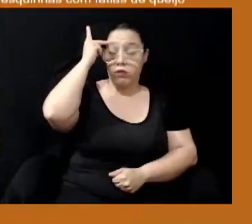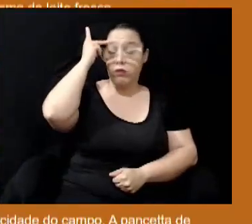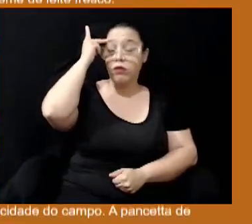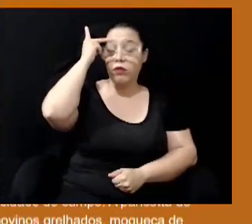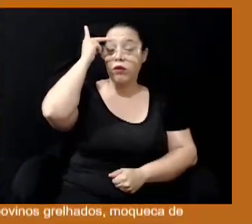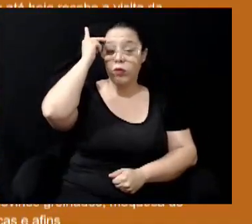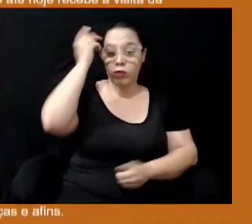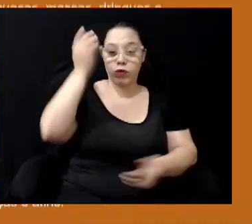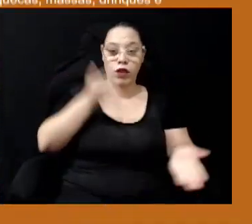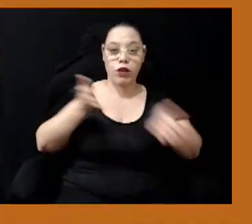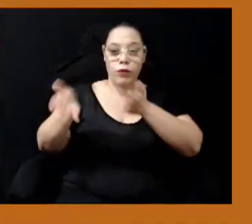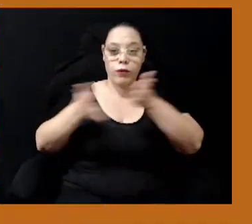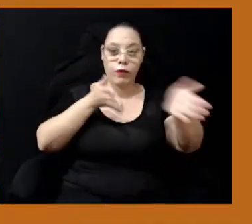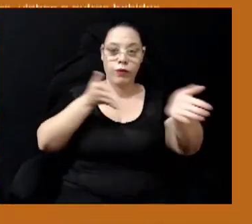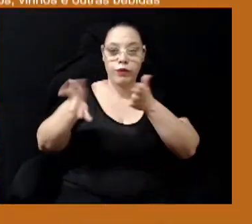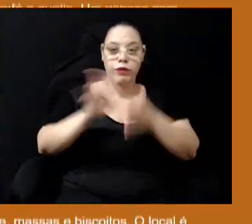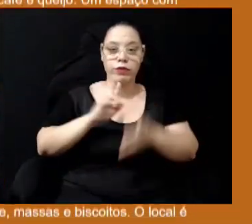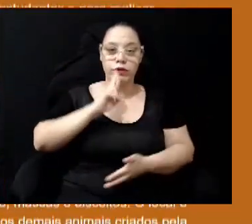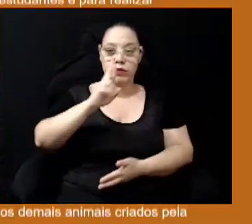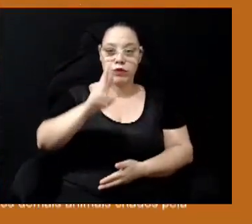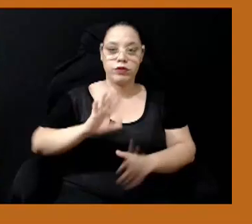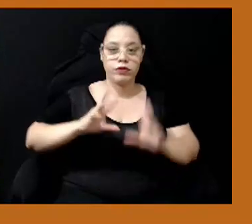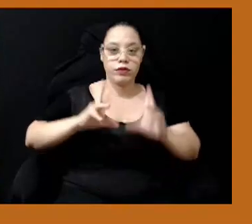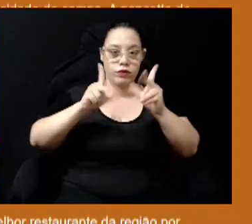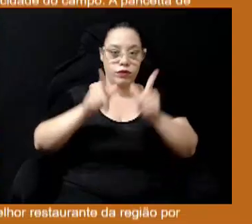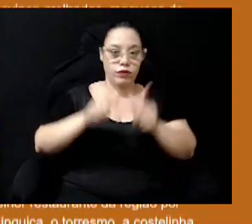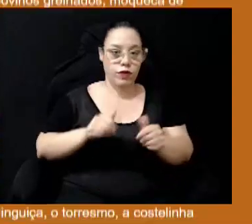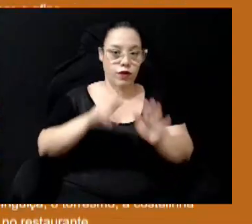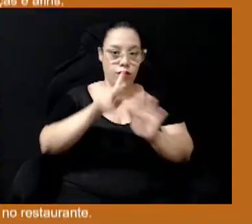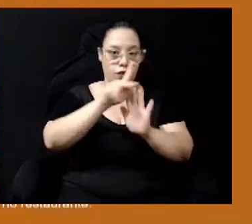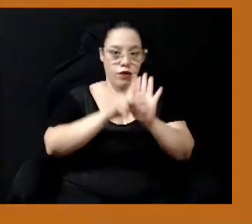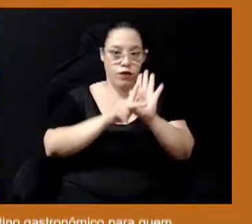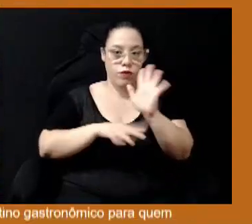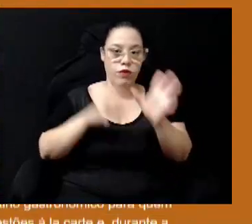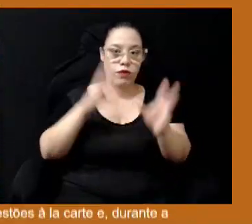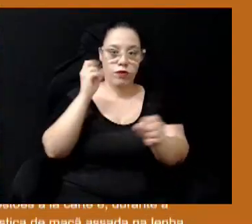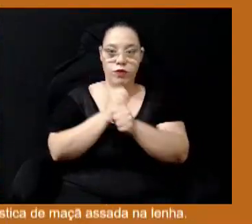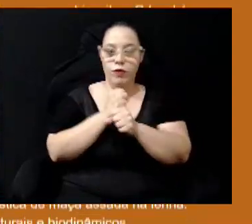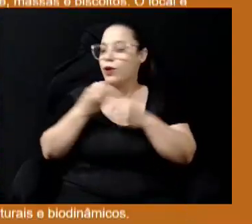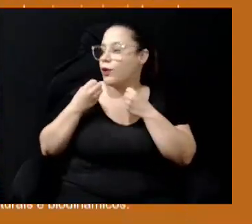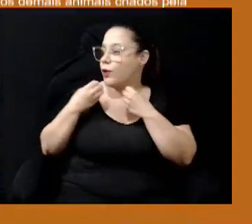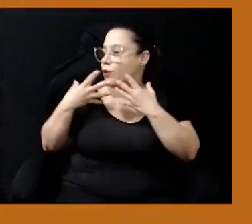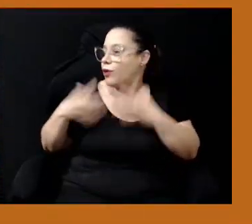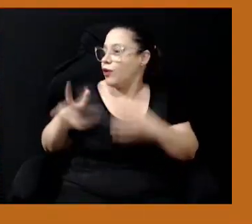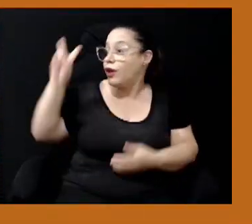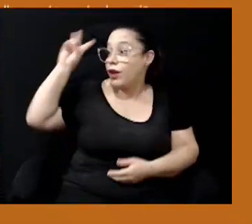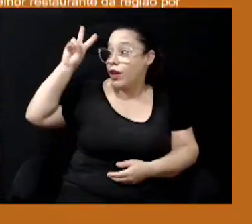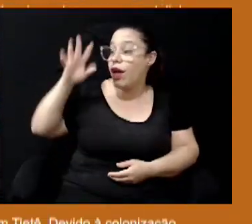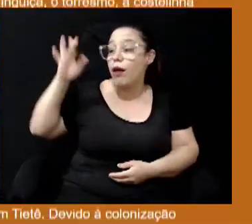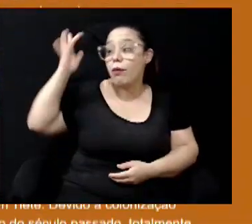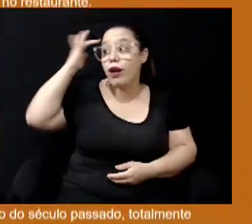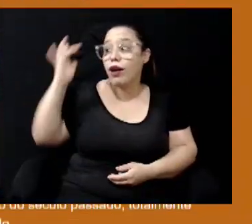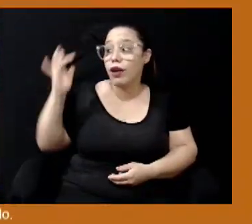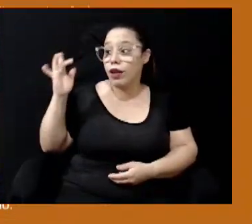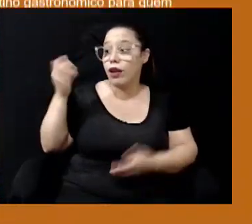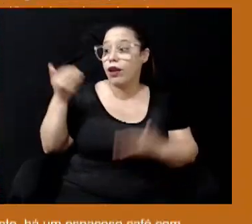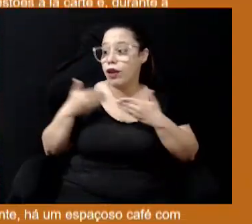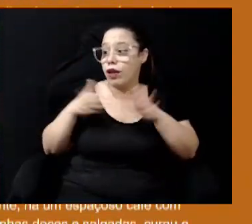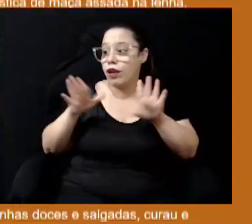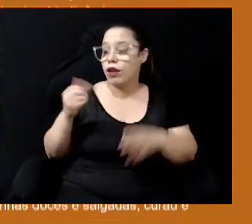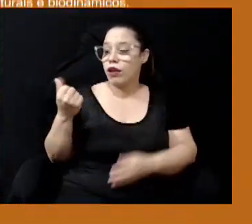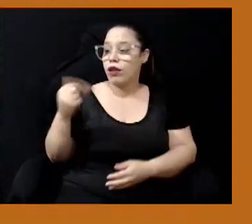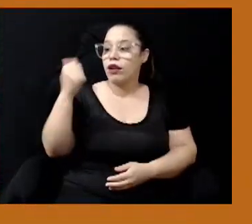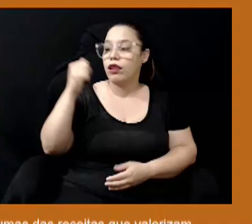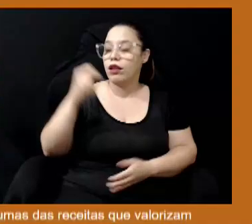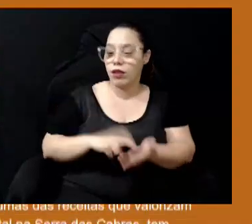resultado, a síntese de toda a programação do ano. Bom, lembrando que amanhã, né, abertura às 11 horas da manhã, vai até